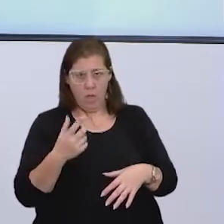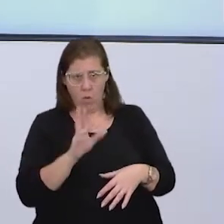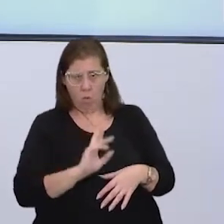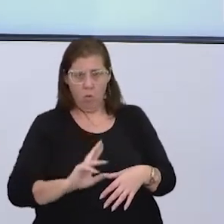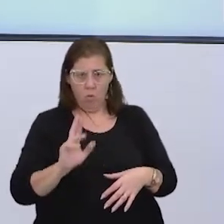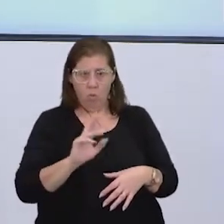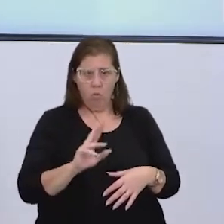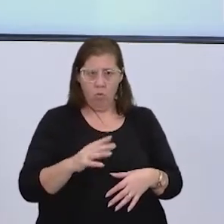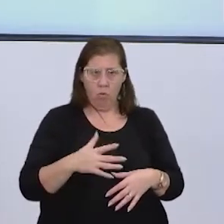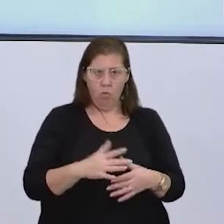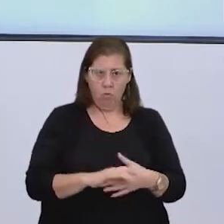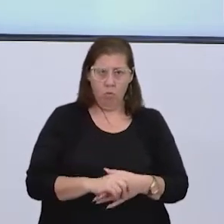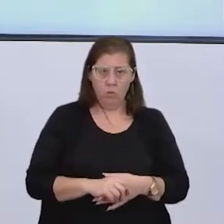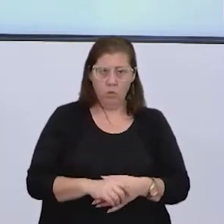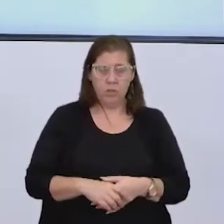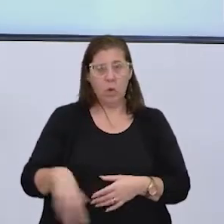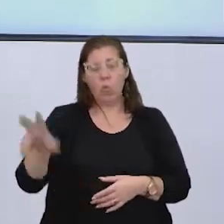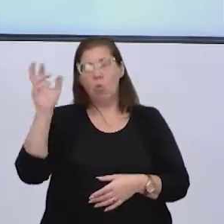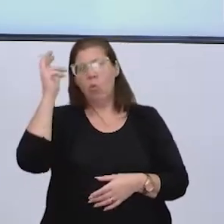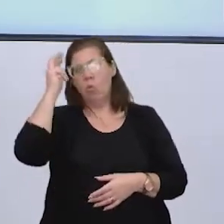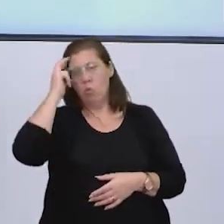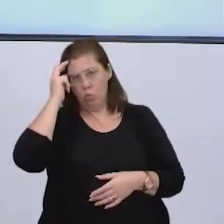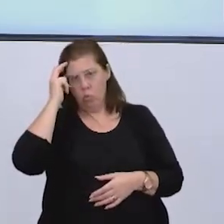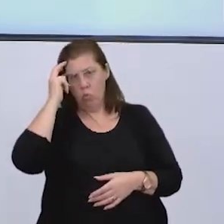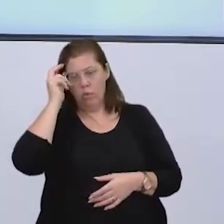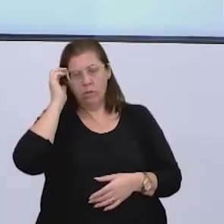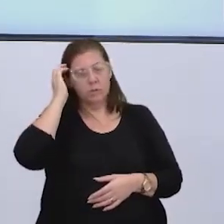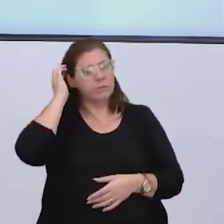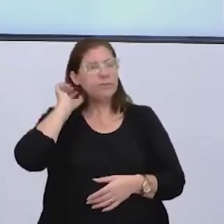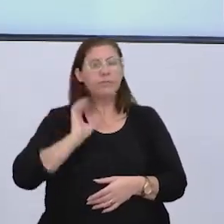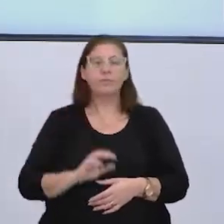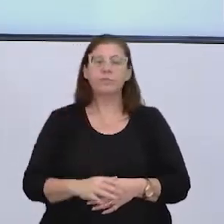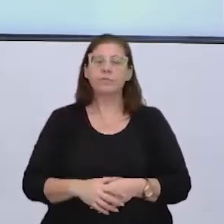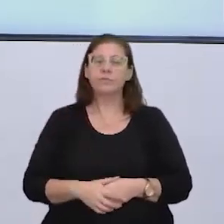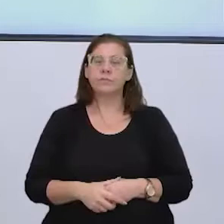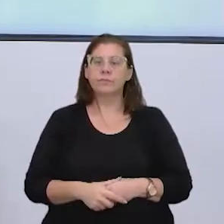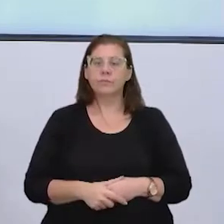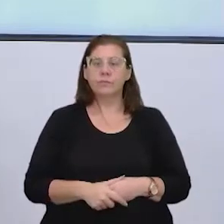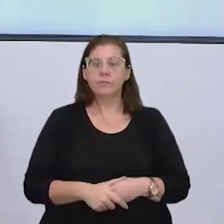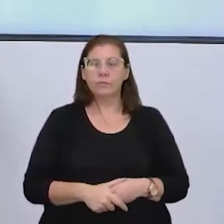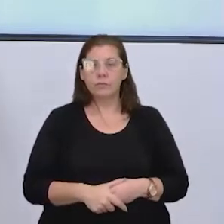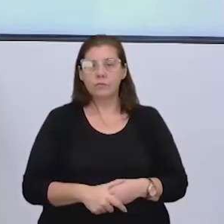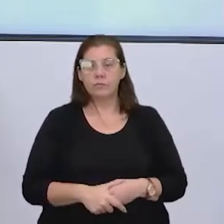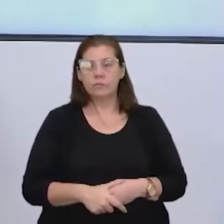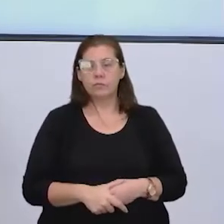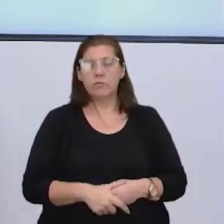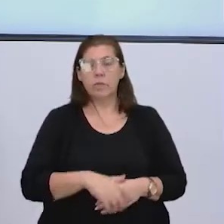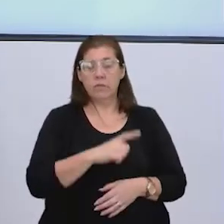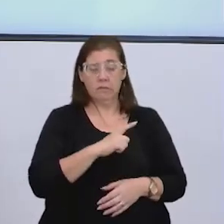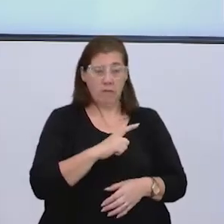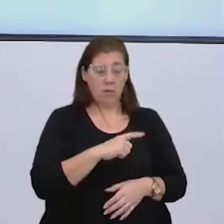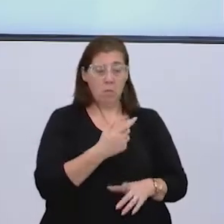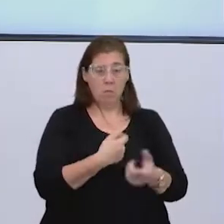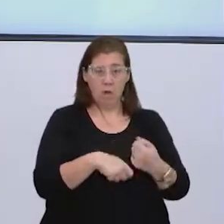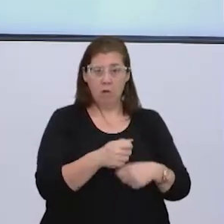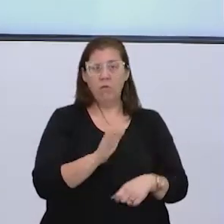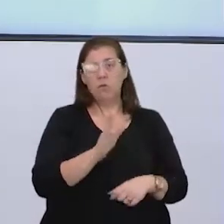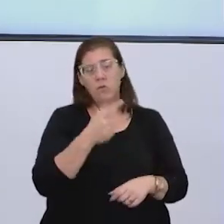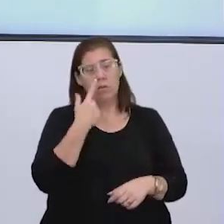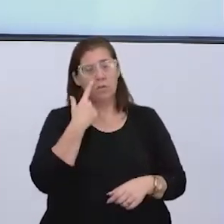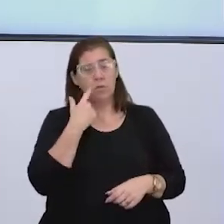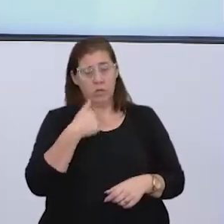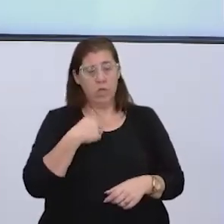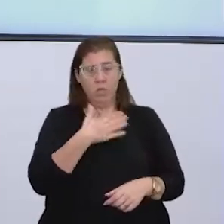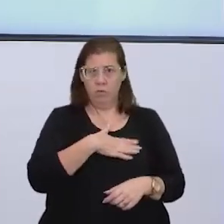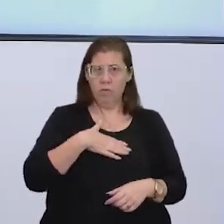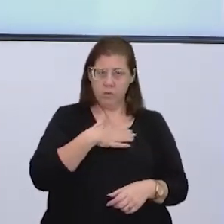consuma essa subcultura, né, essa cultura alternativa, existe um mercado que já determinou o que eu